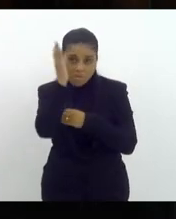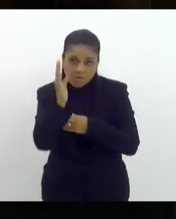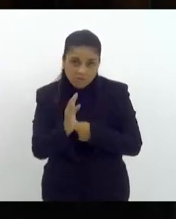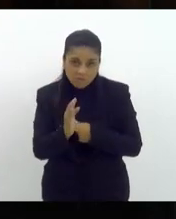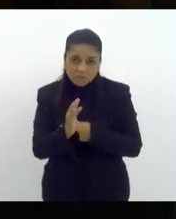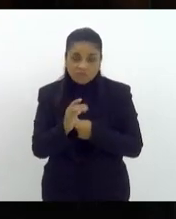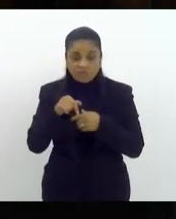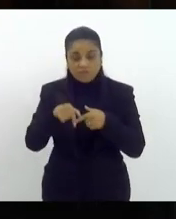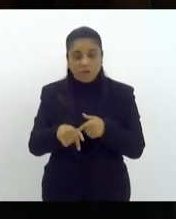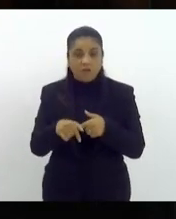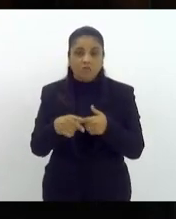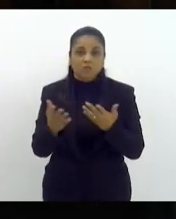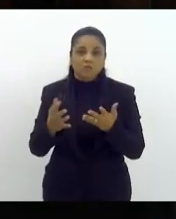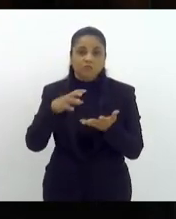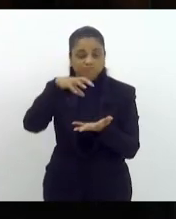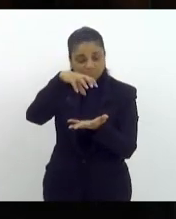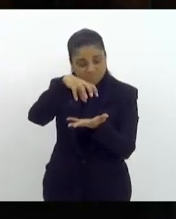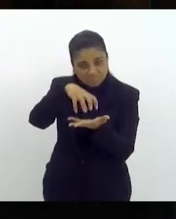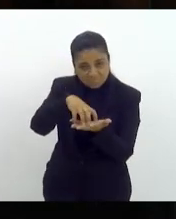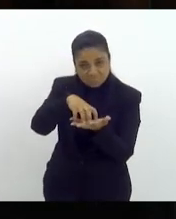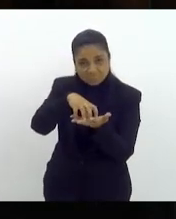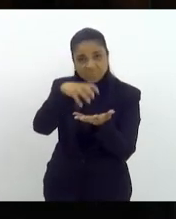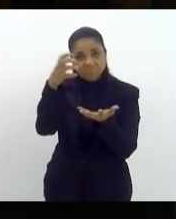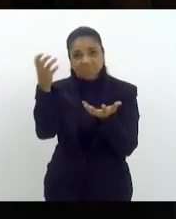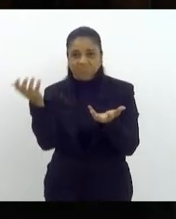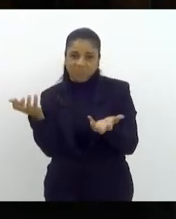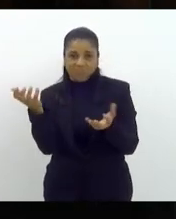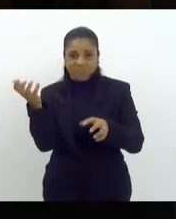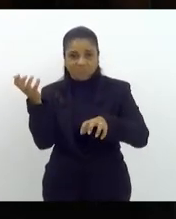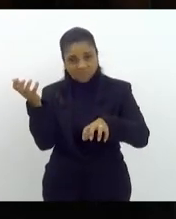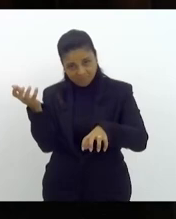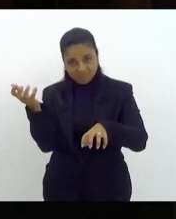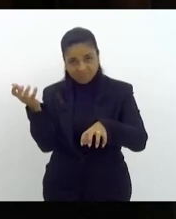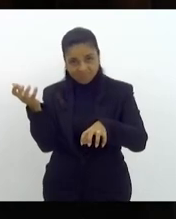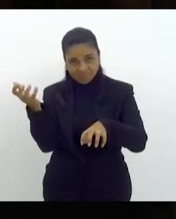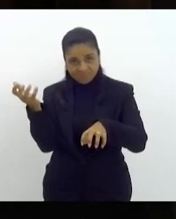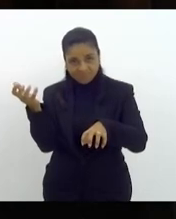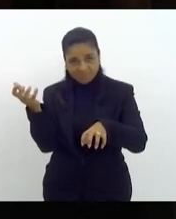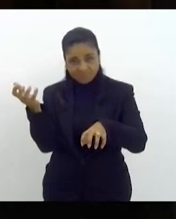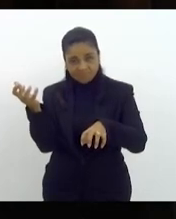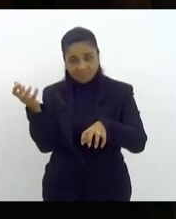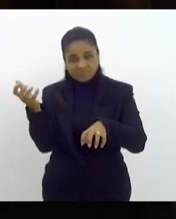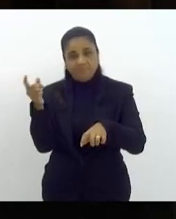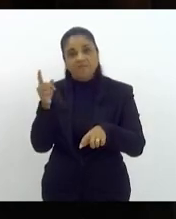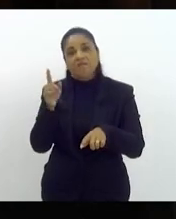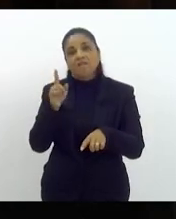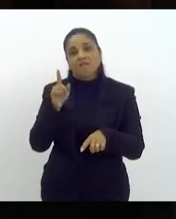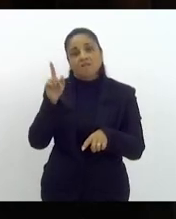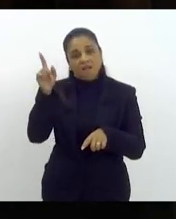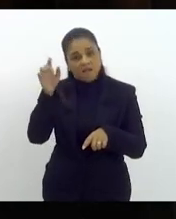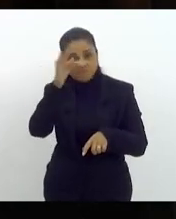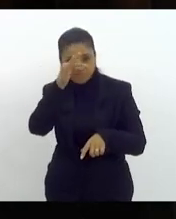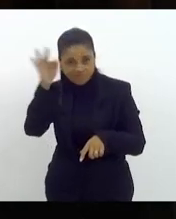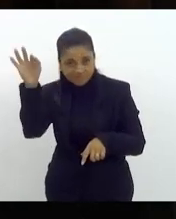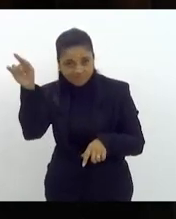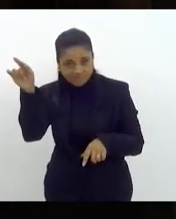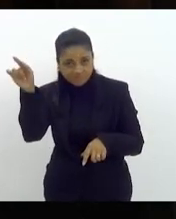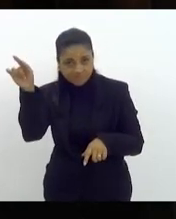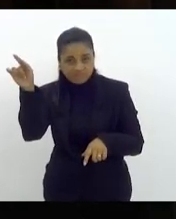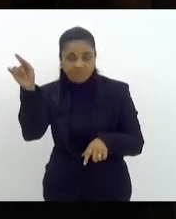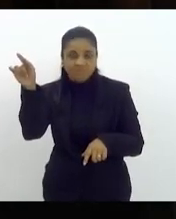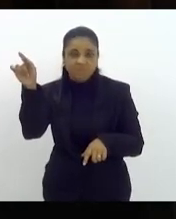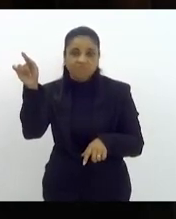do nosso país principalmente por conta daqueles isentões aqueles que